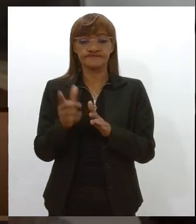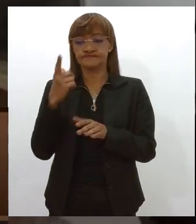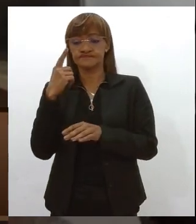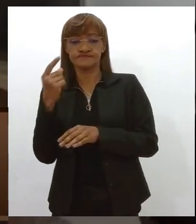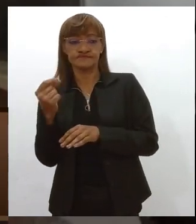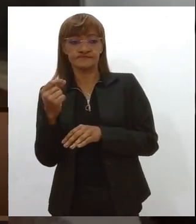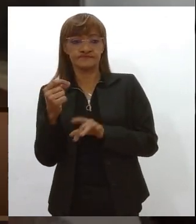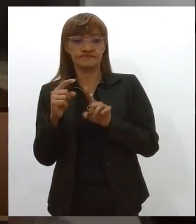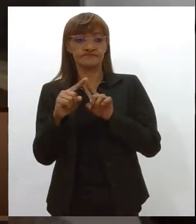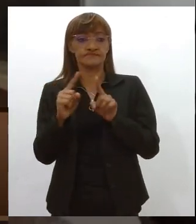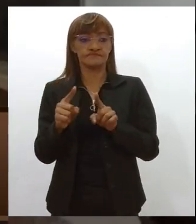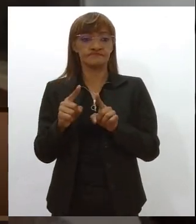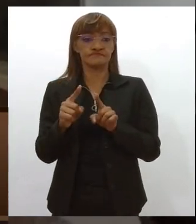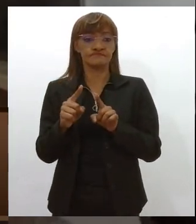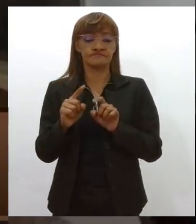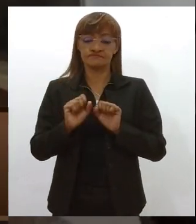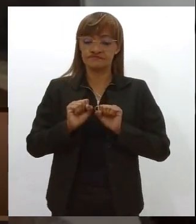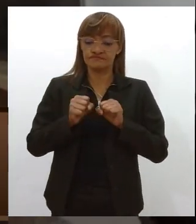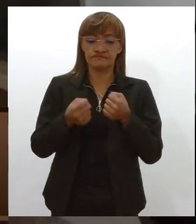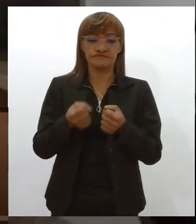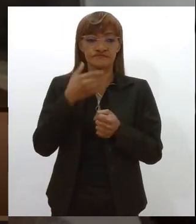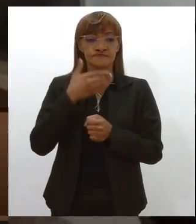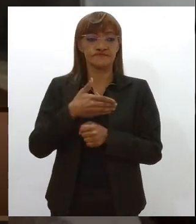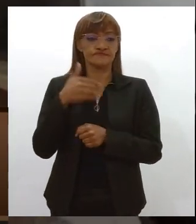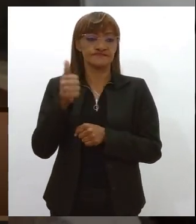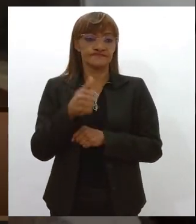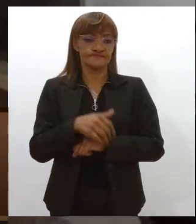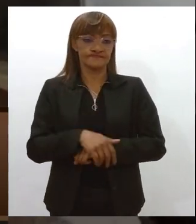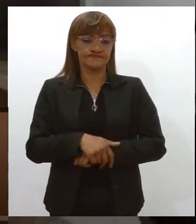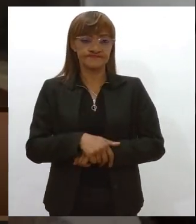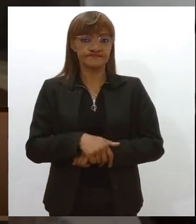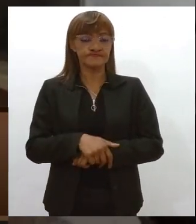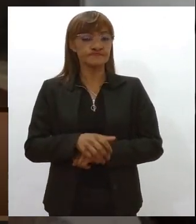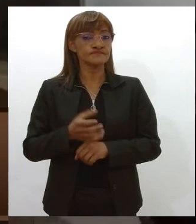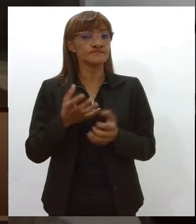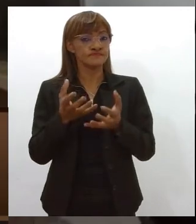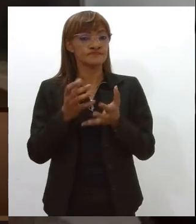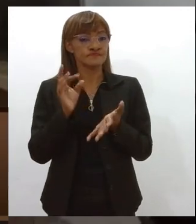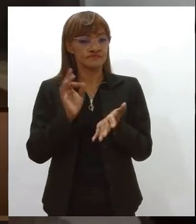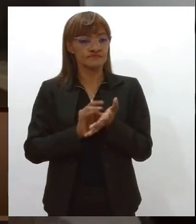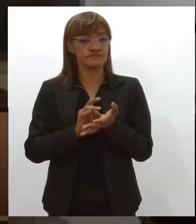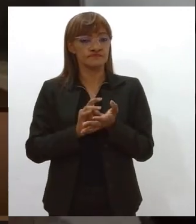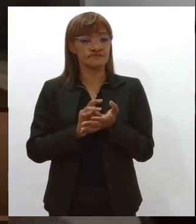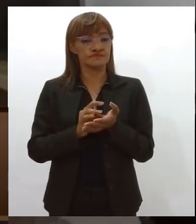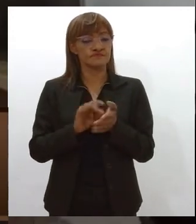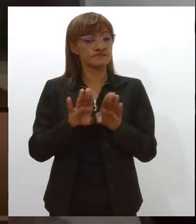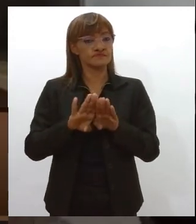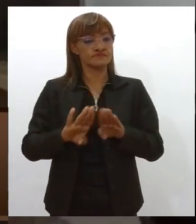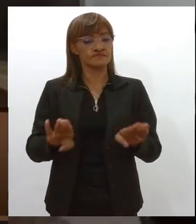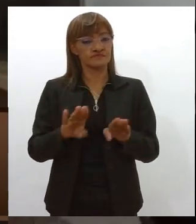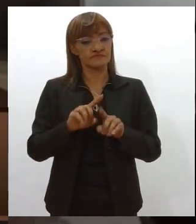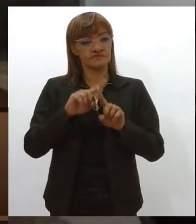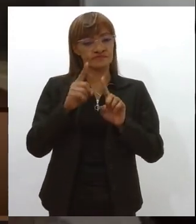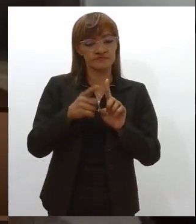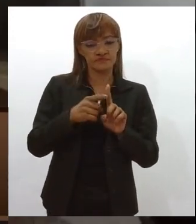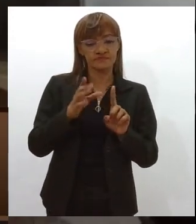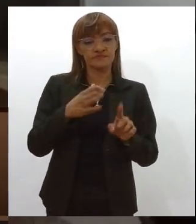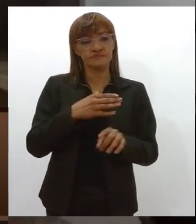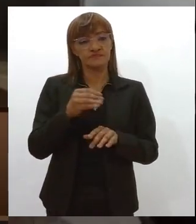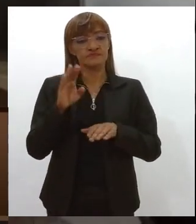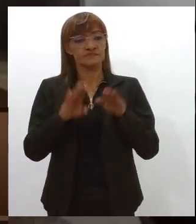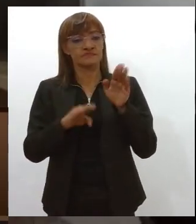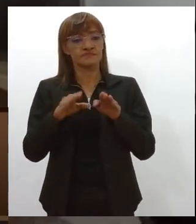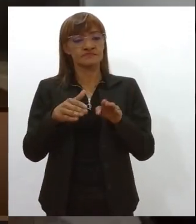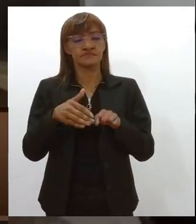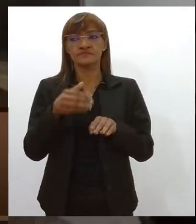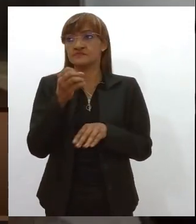dar o melhor. Se for para fazer uma coisa, eu não vou fazer pela metade, eu vou me entregar. Na maternidade é assim. Eu sei que vai ter dias que eu vou ser melhor mãe, vai